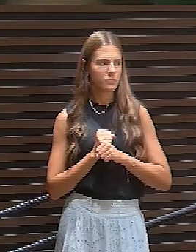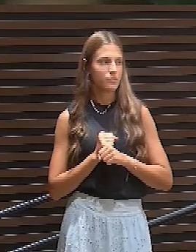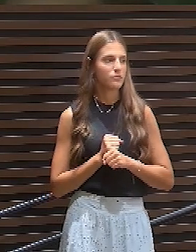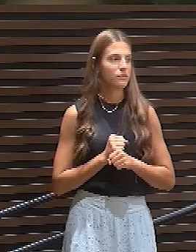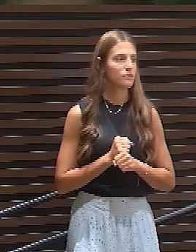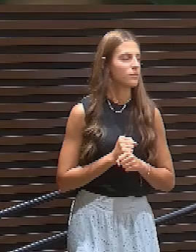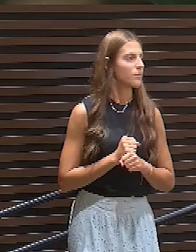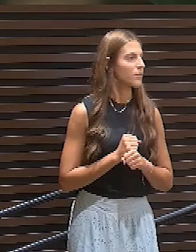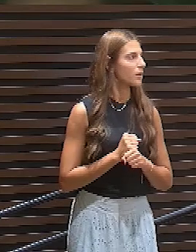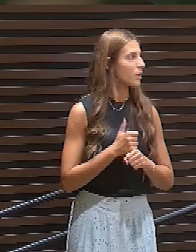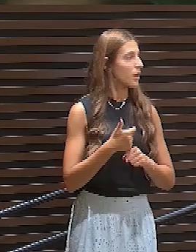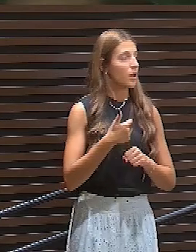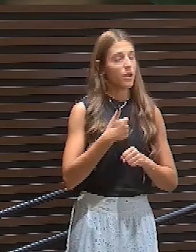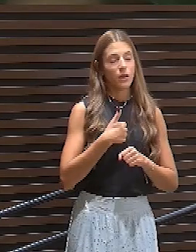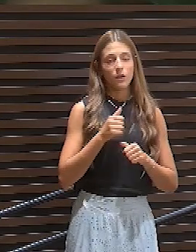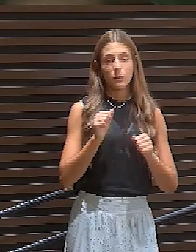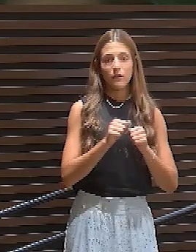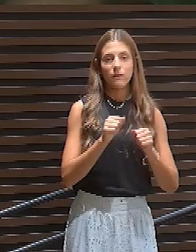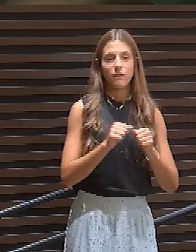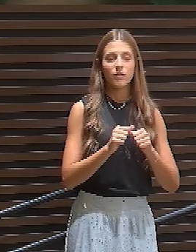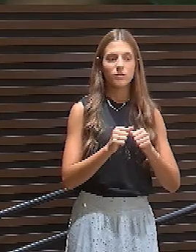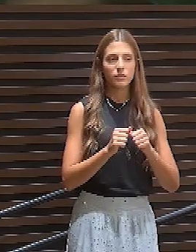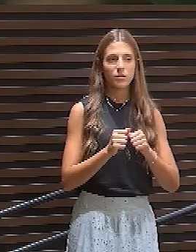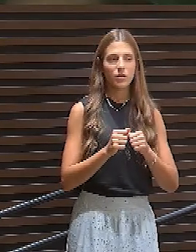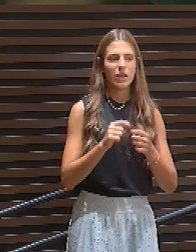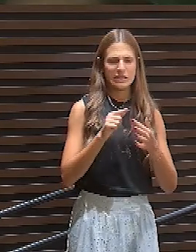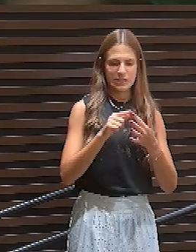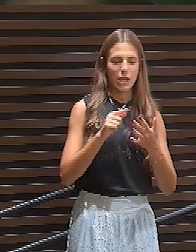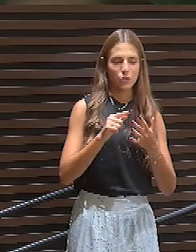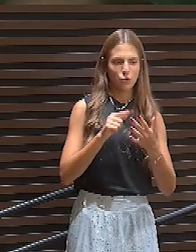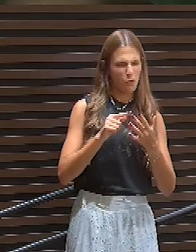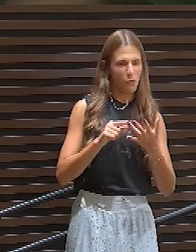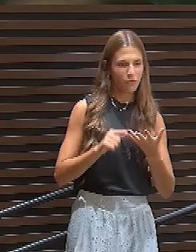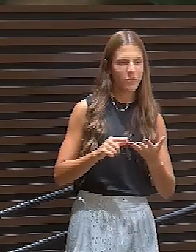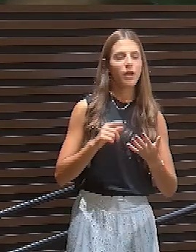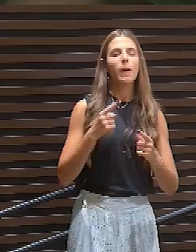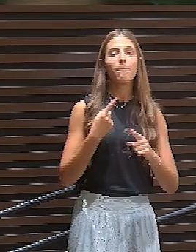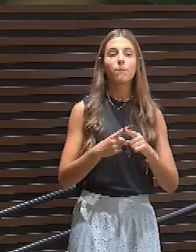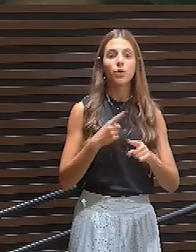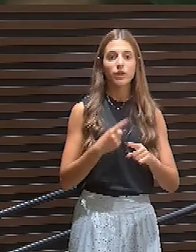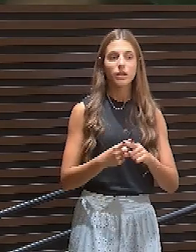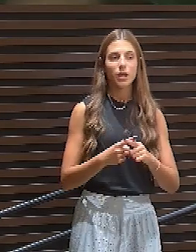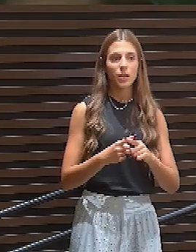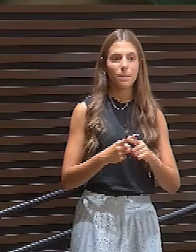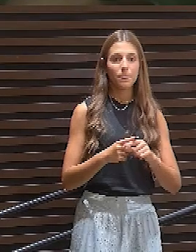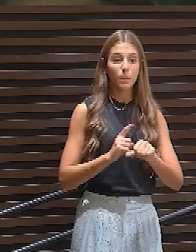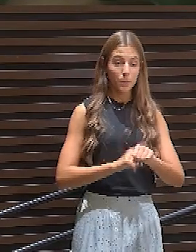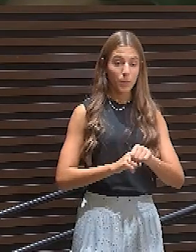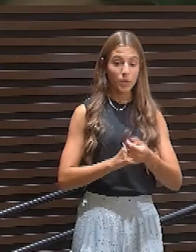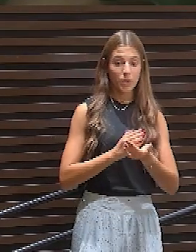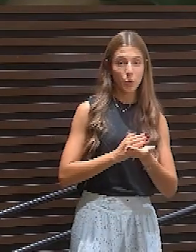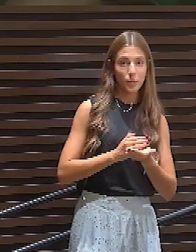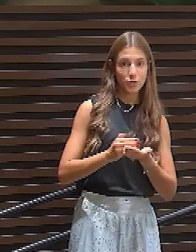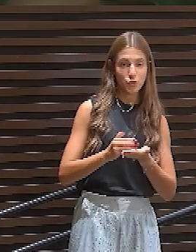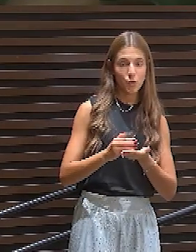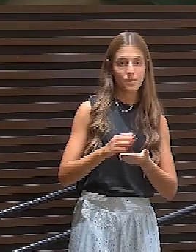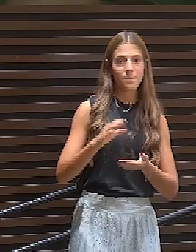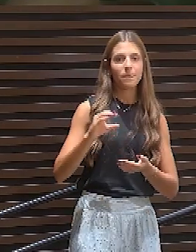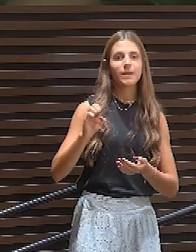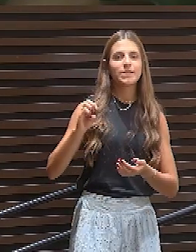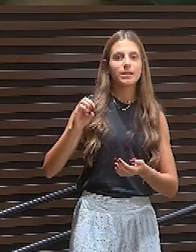Eu faço essa conta porque quando ele começou, o Sem estava nascendo. E quando o